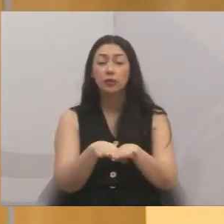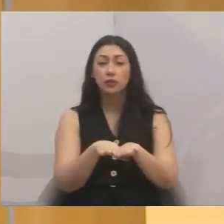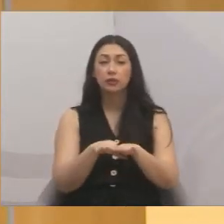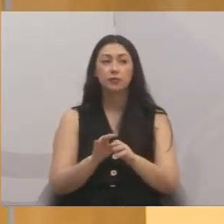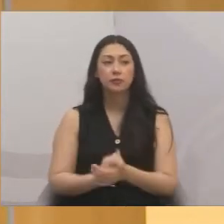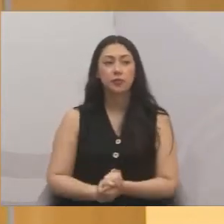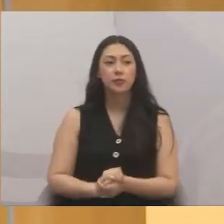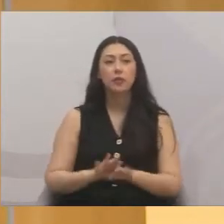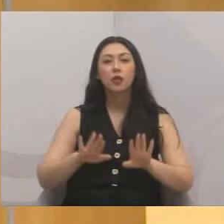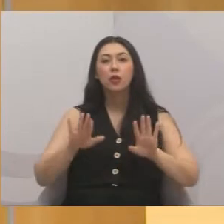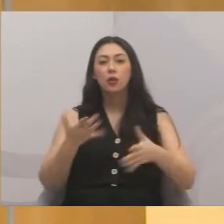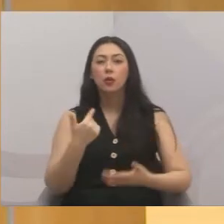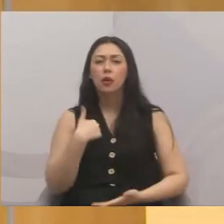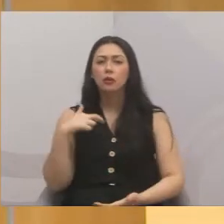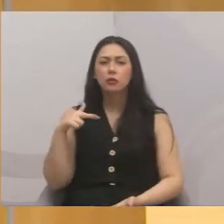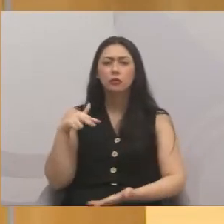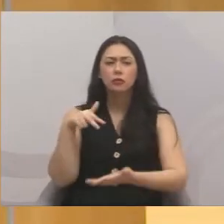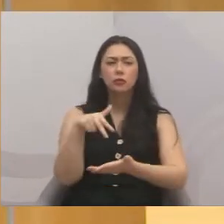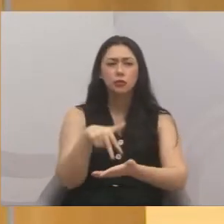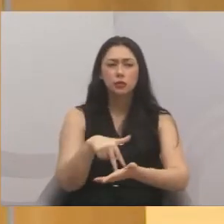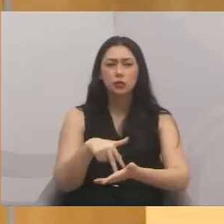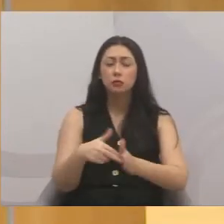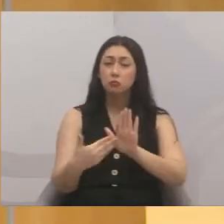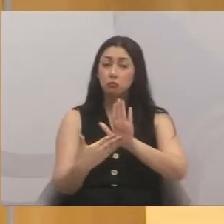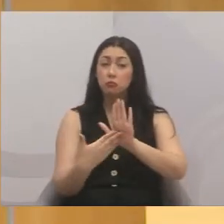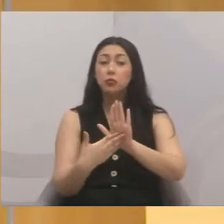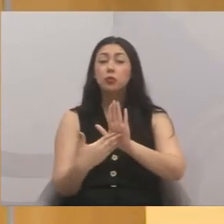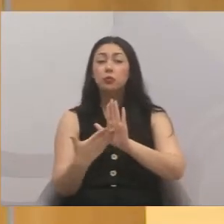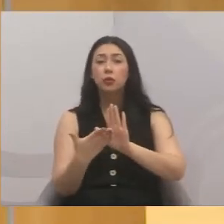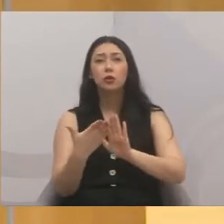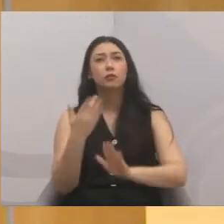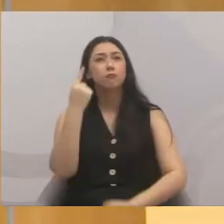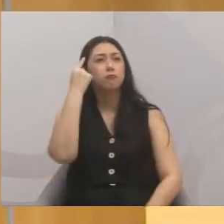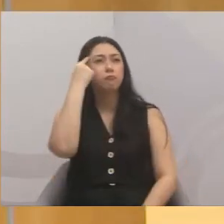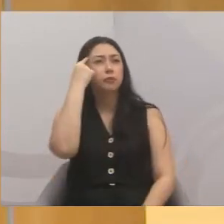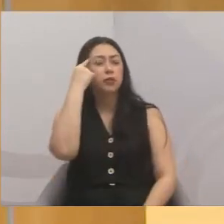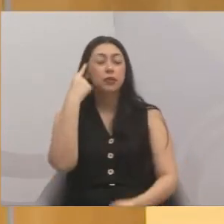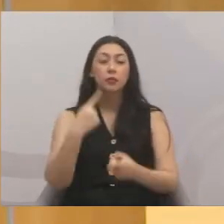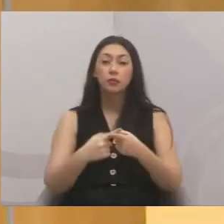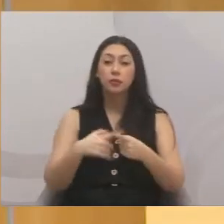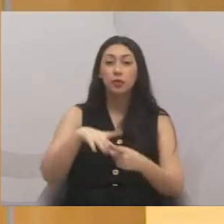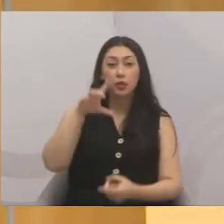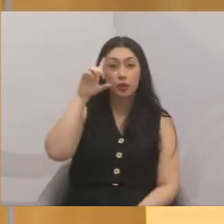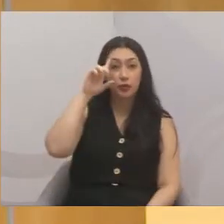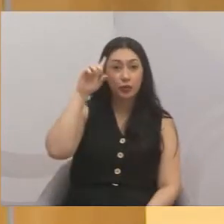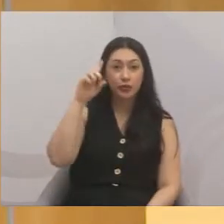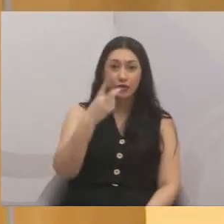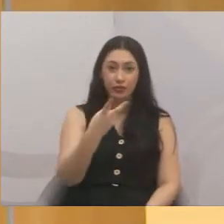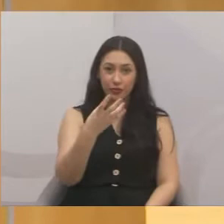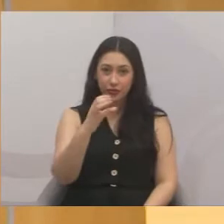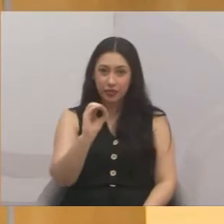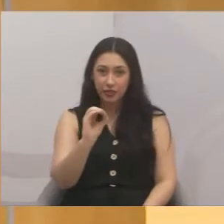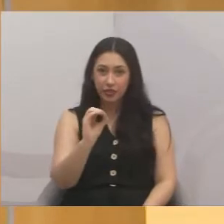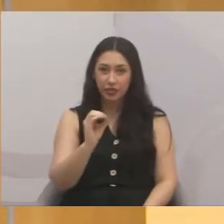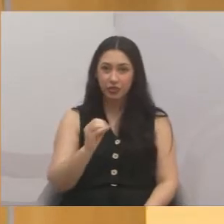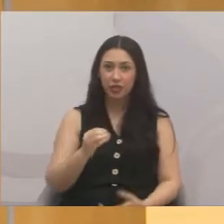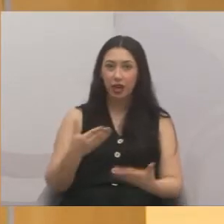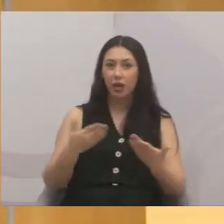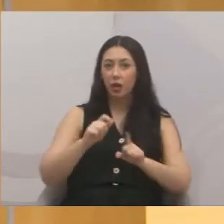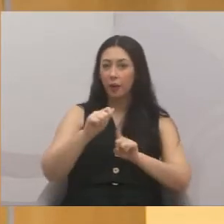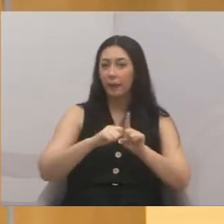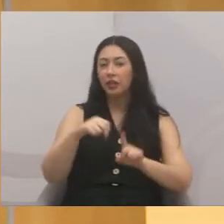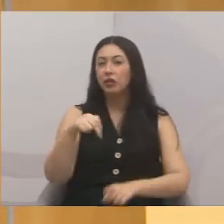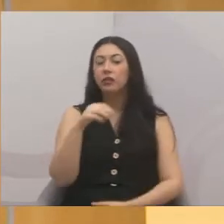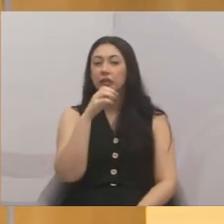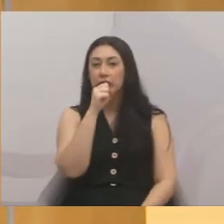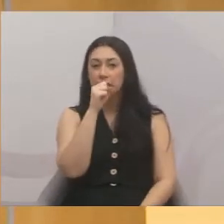aqui, eu proponho para a gente essa reflexão, porque esse dia 20, que acontece no sábado, esse mês que a gente